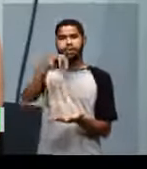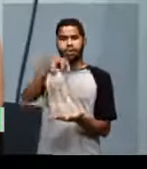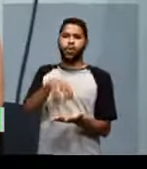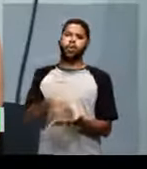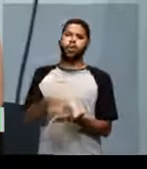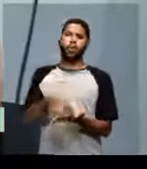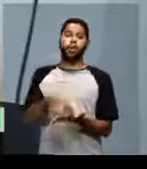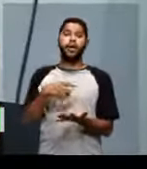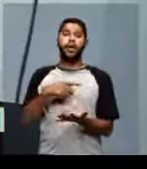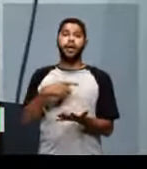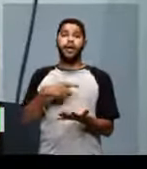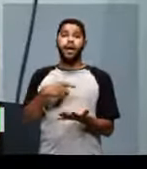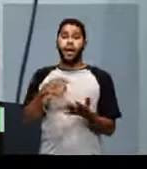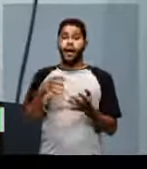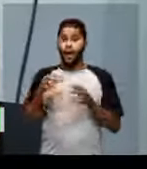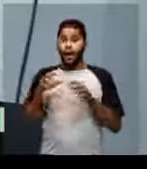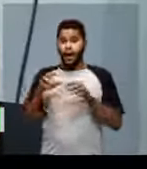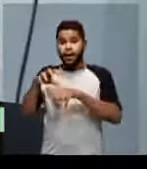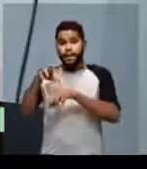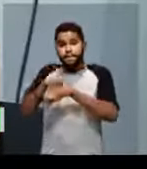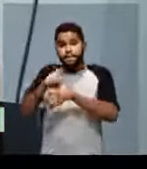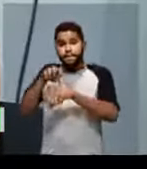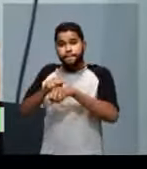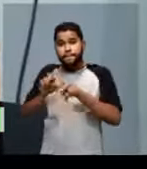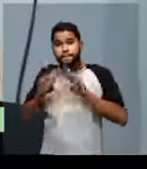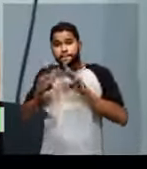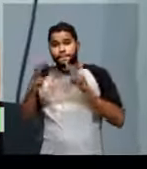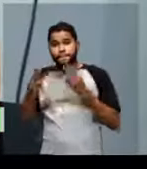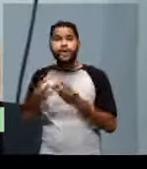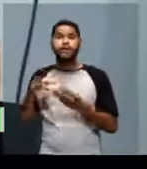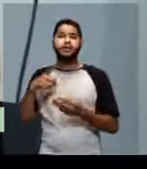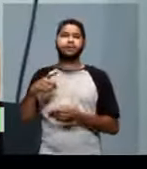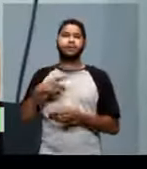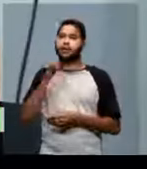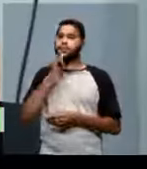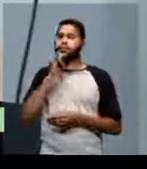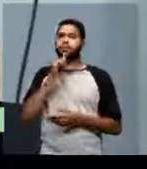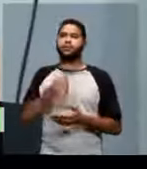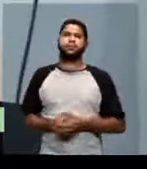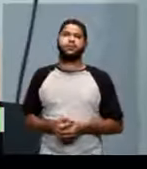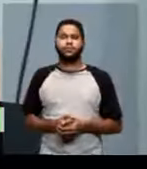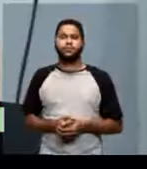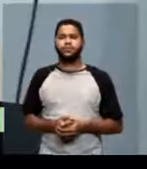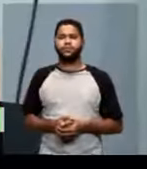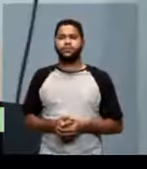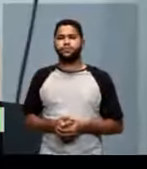Então, a massa ela é a quantidade de matéria que tem ali. Por exemplo, se eu pegar, por exemplo,